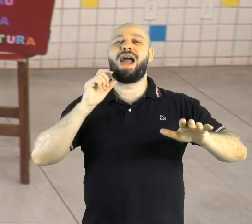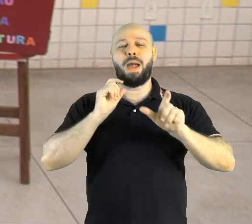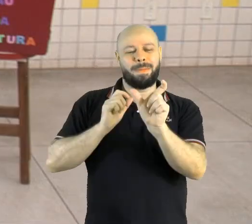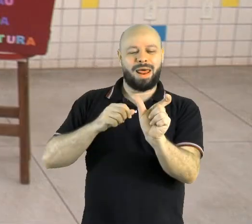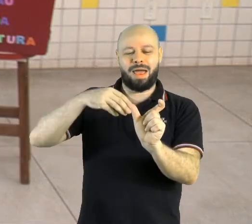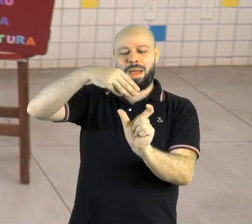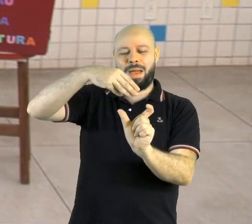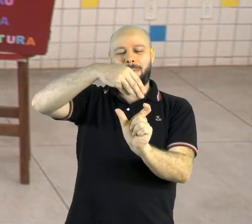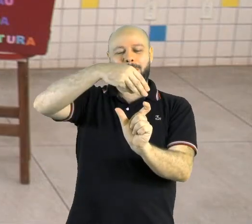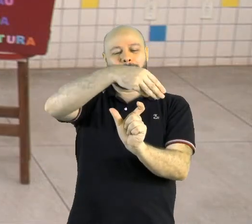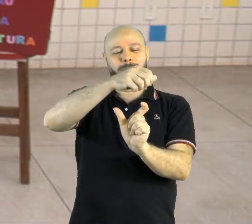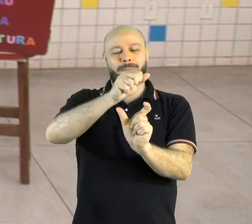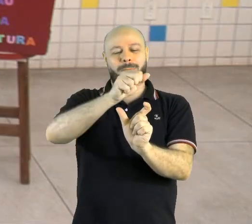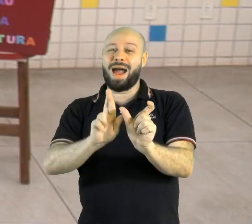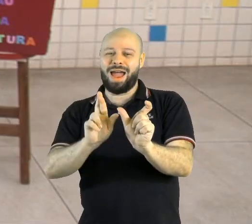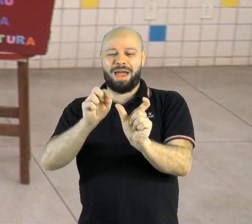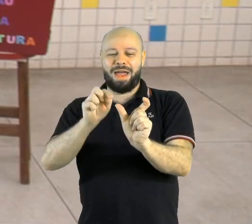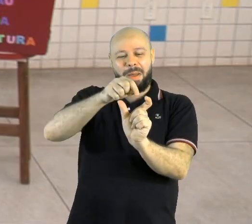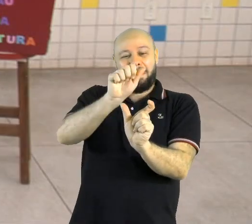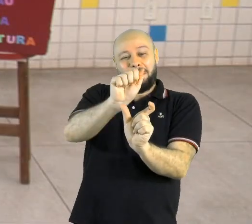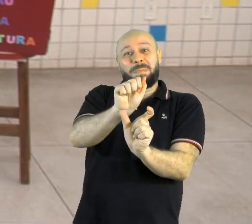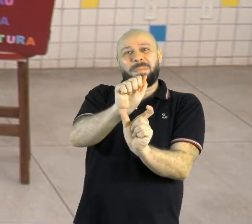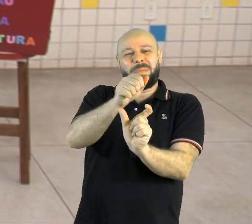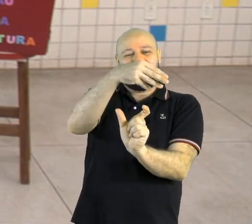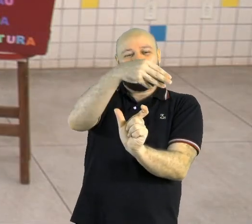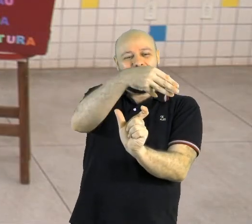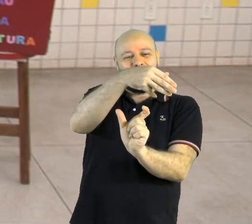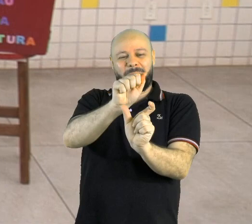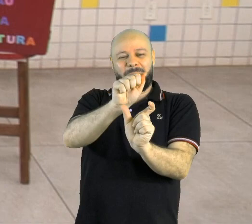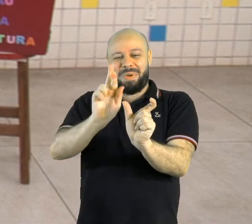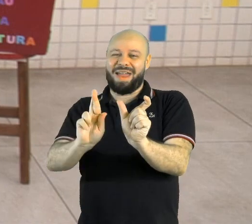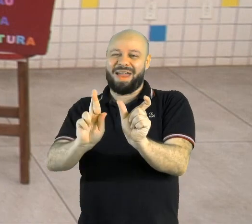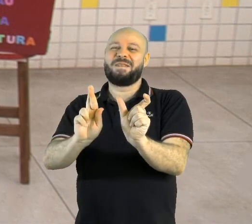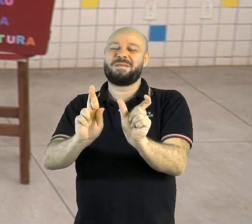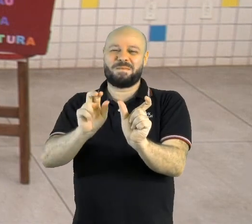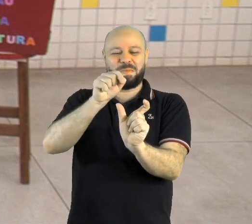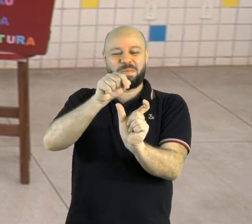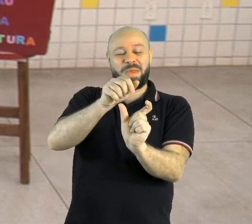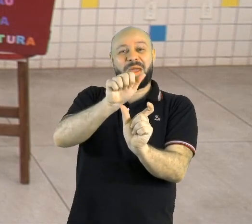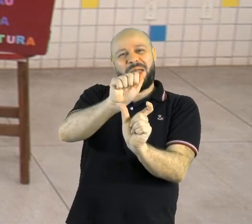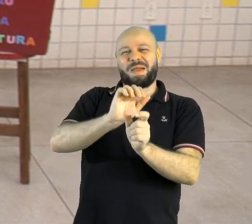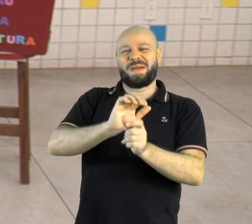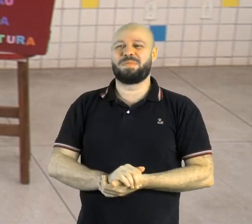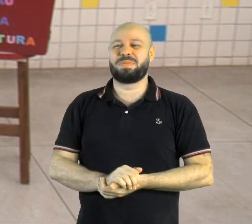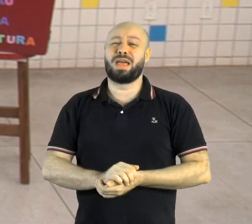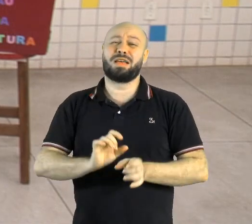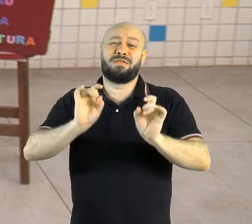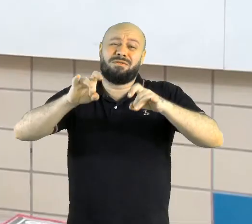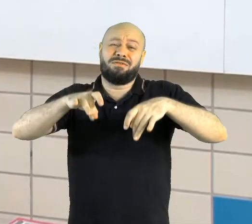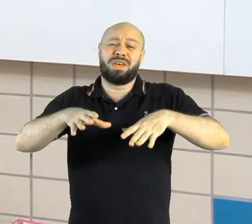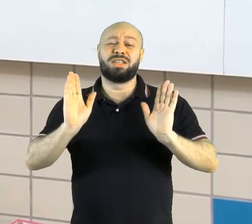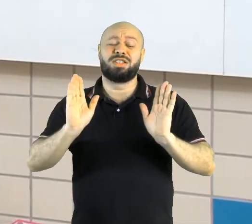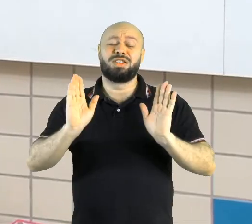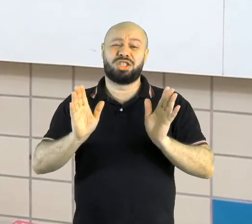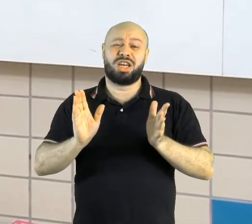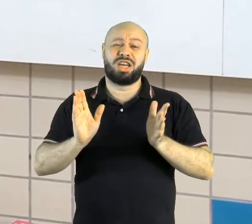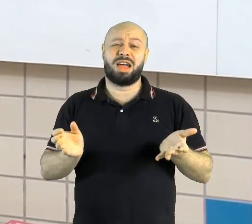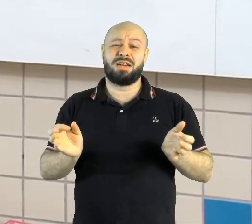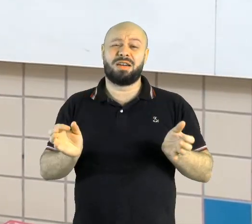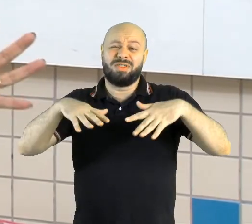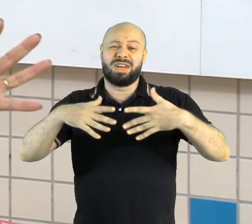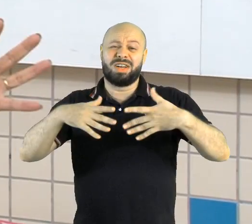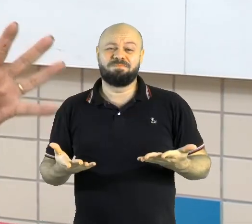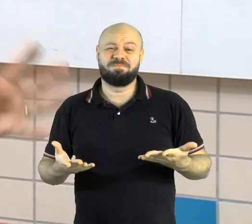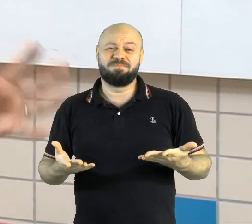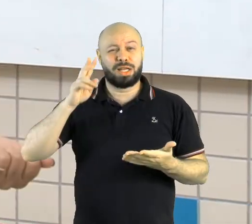uma pena, gente, a nossa aula passa muito rápido aqui. Chegou ao fim e na aula de hoje nós relembramos o que